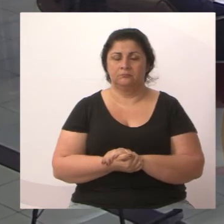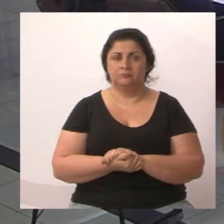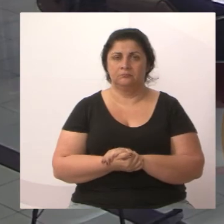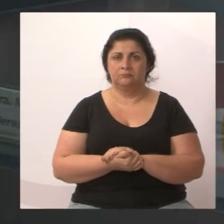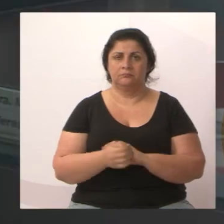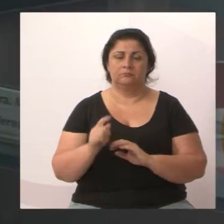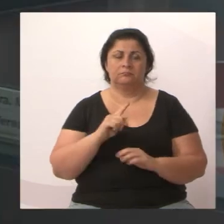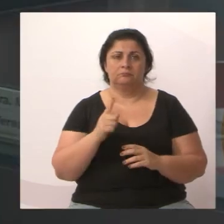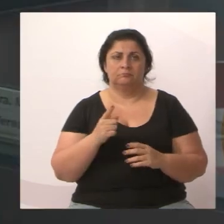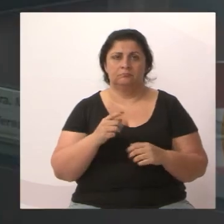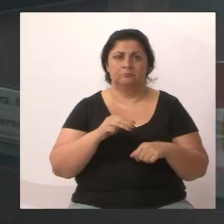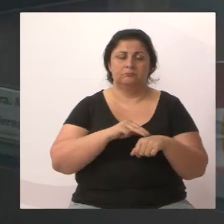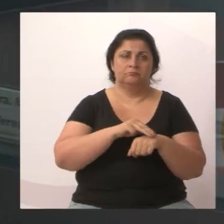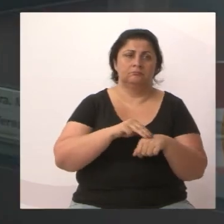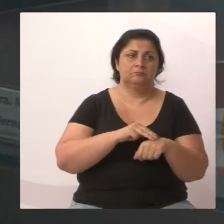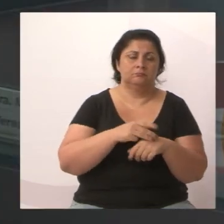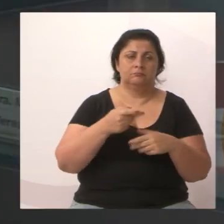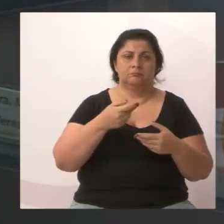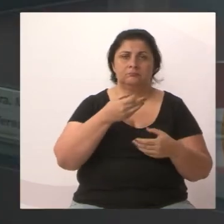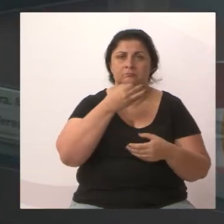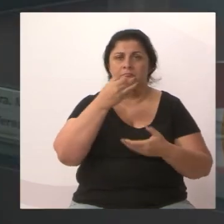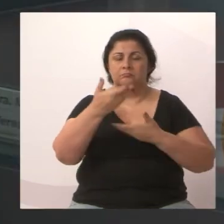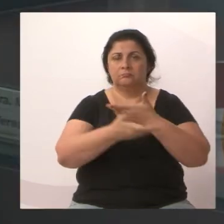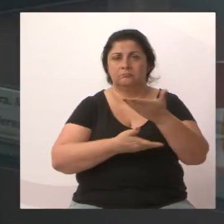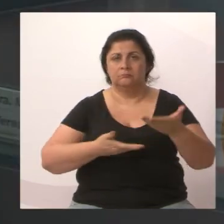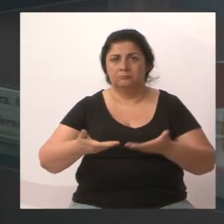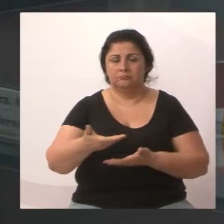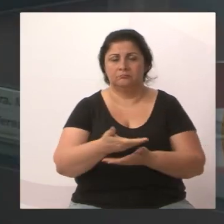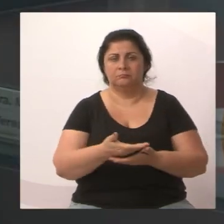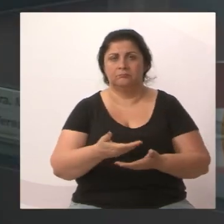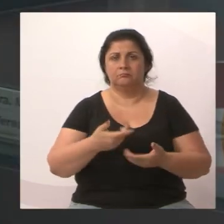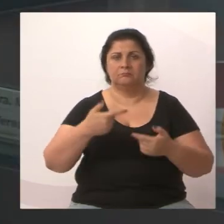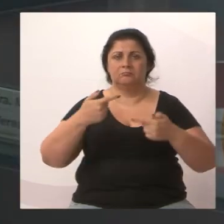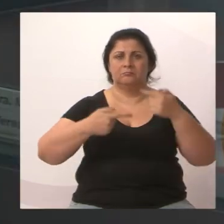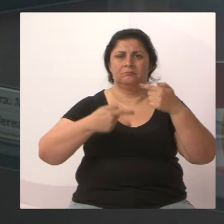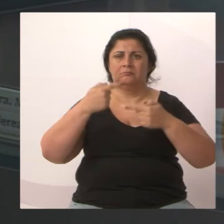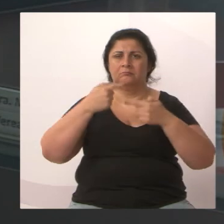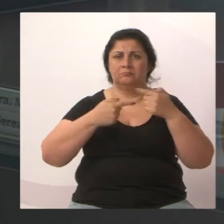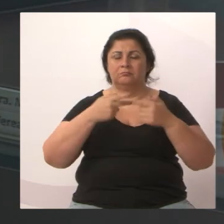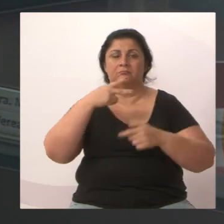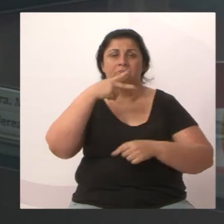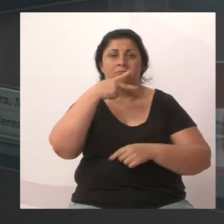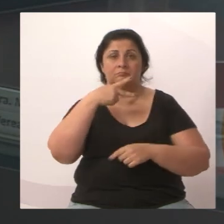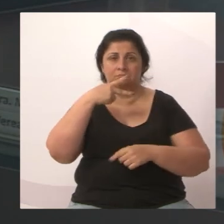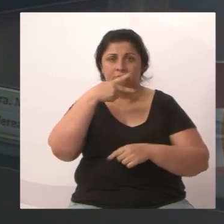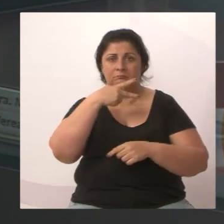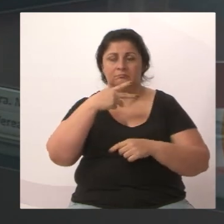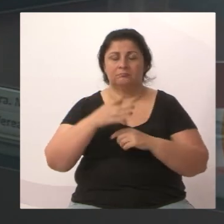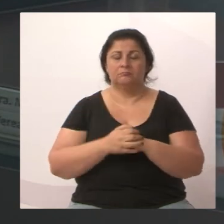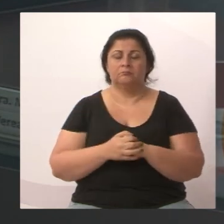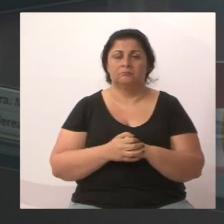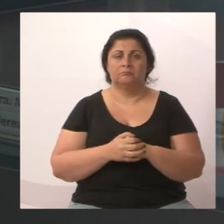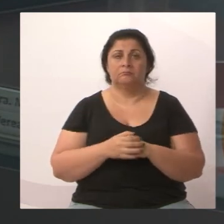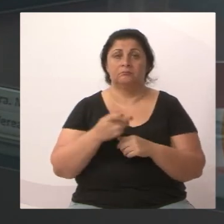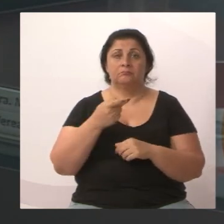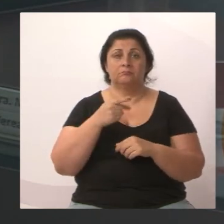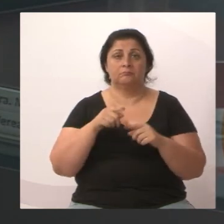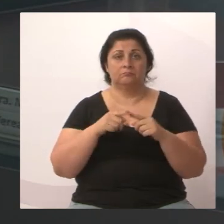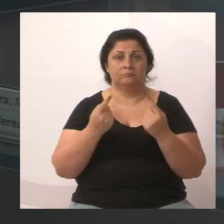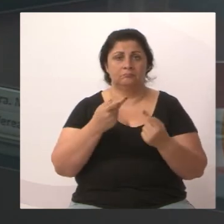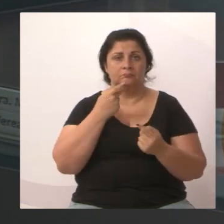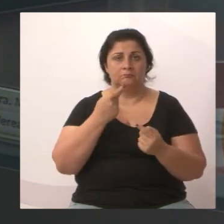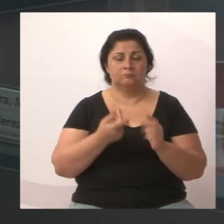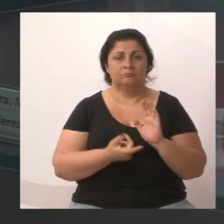aqui discutir a polaridade entre partidos, cabe aqui discutir contas.